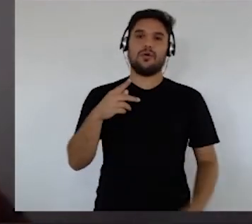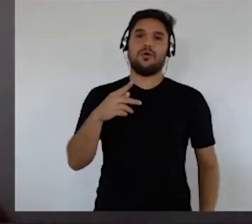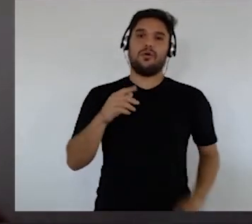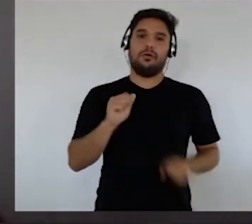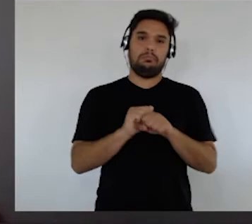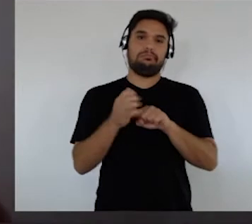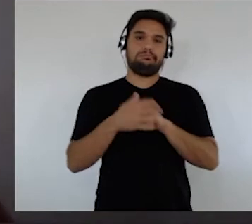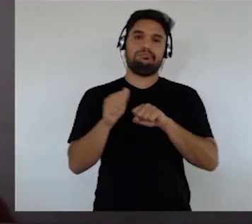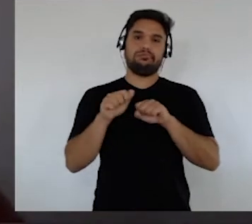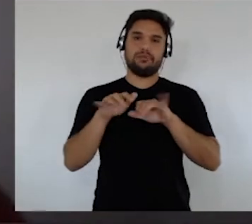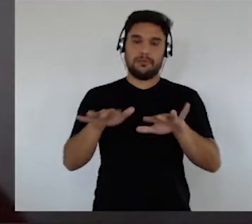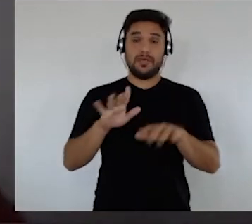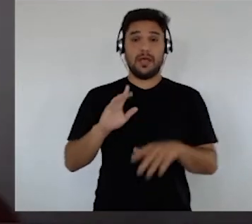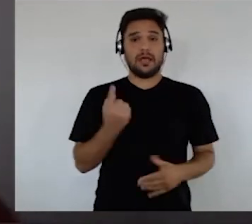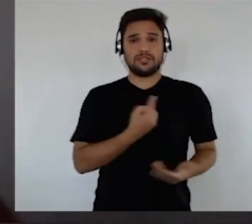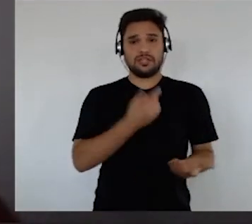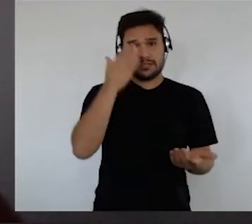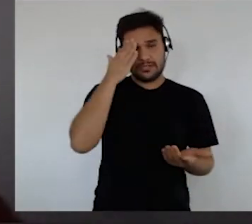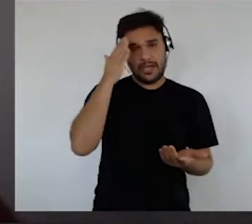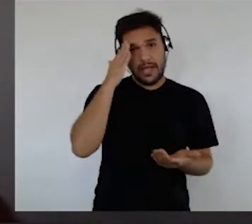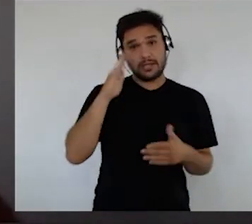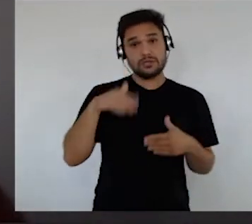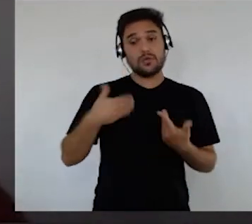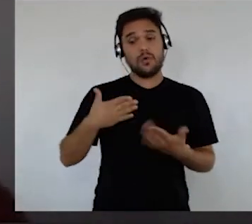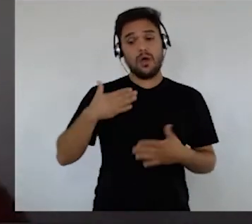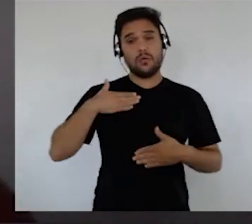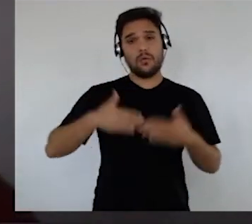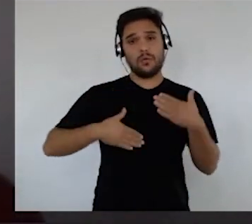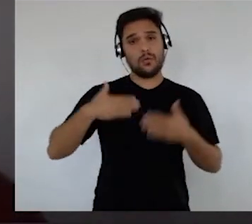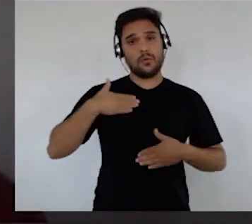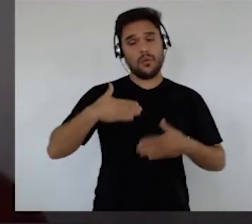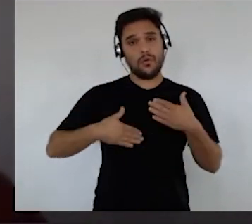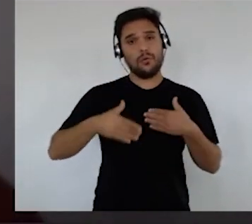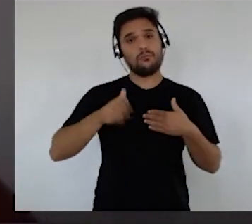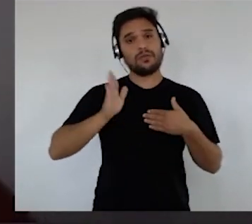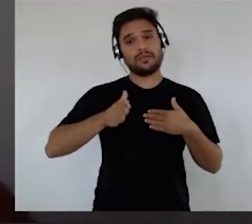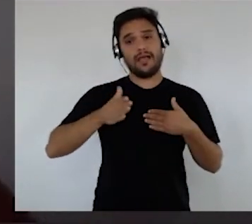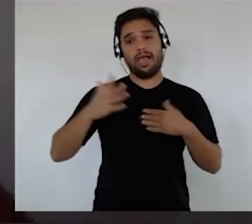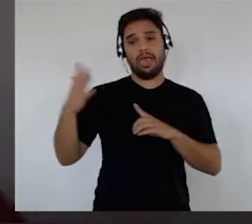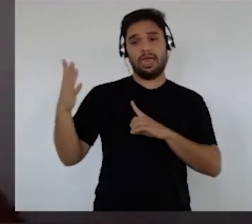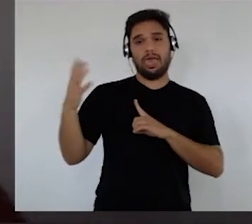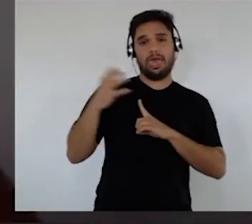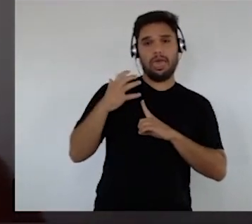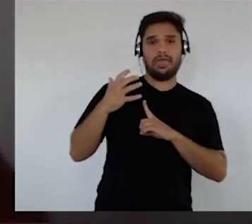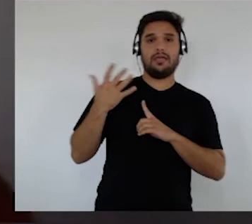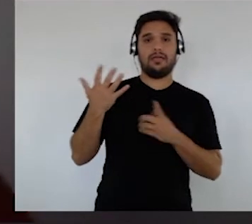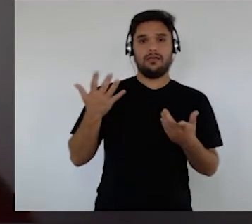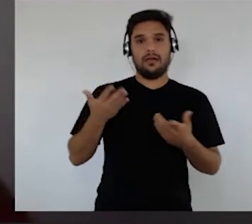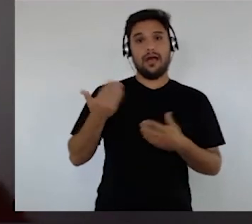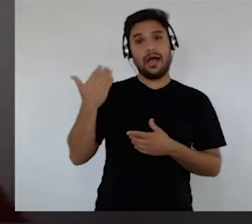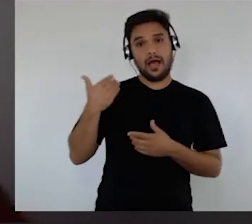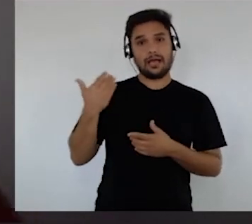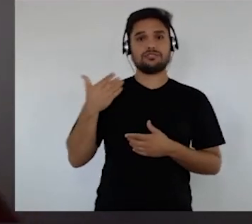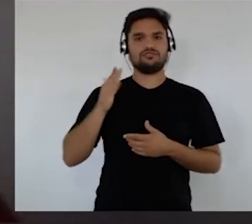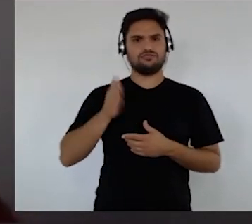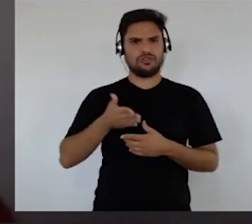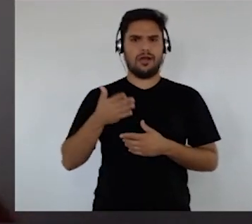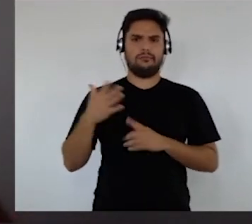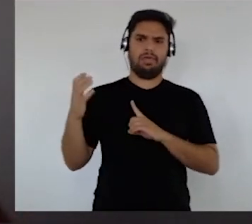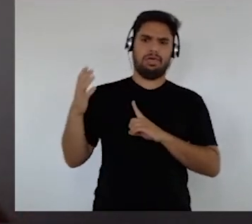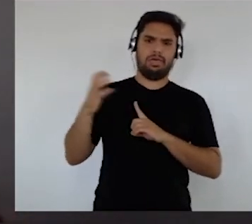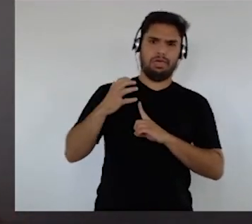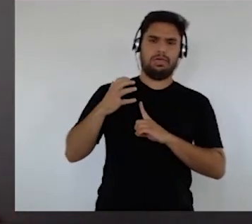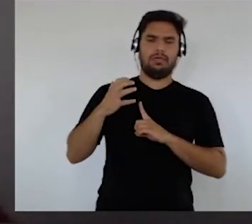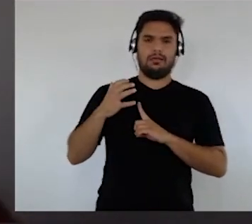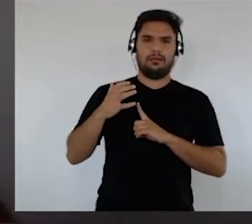sabe muito bem quais são os corpos, né, que estão sendo atingidos, que eram atingidos muito antes do contexto